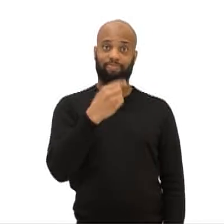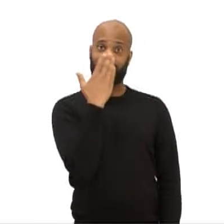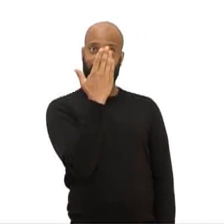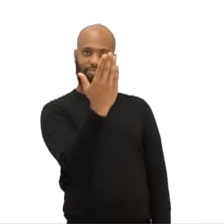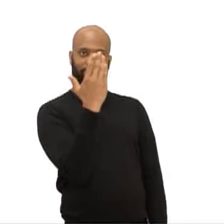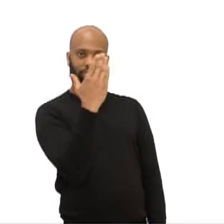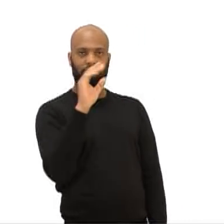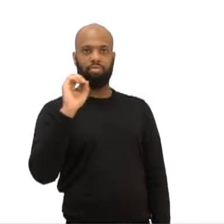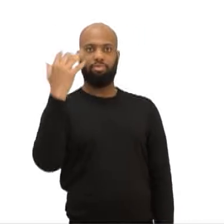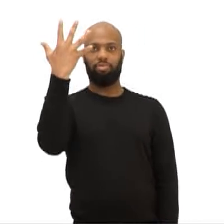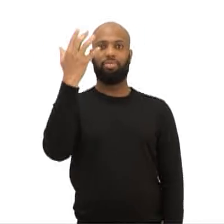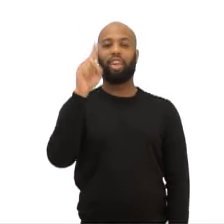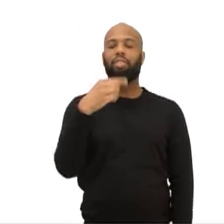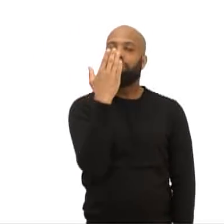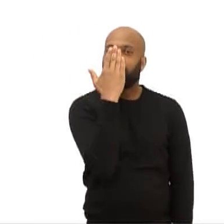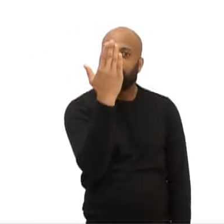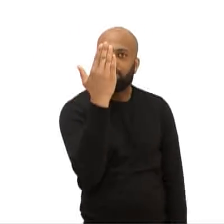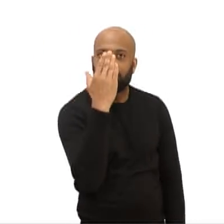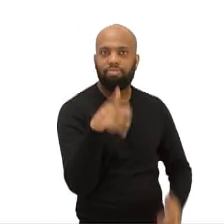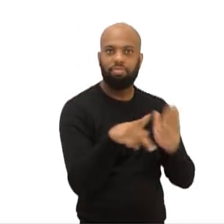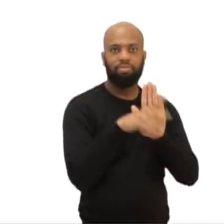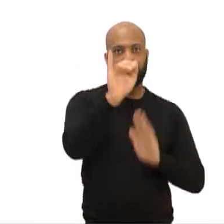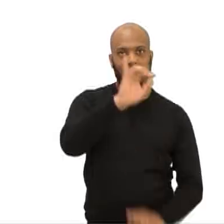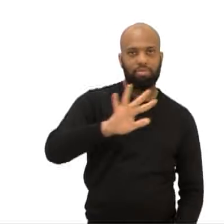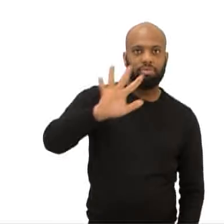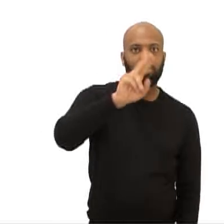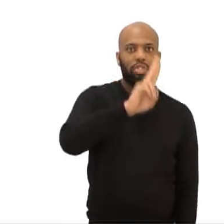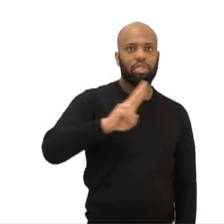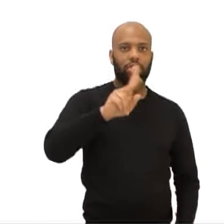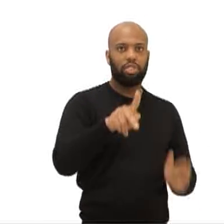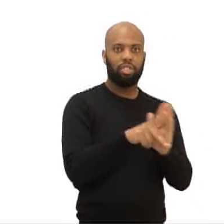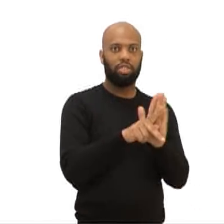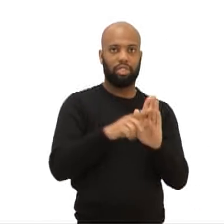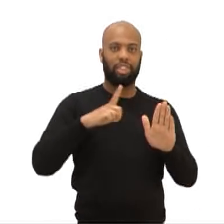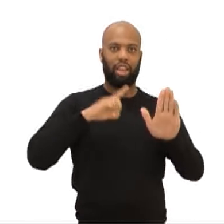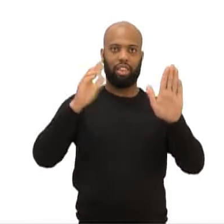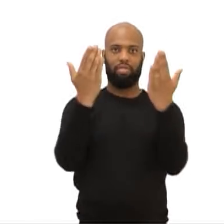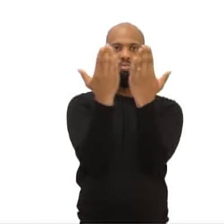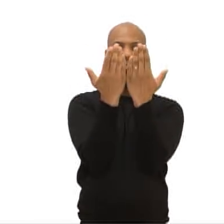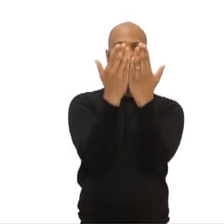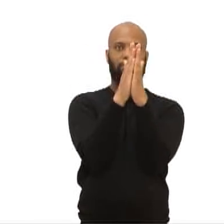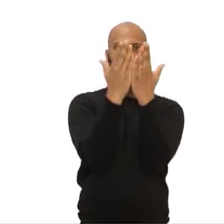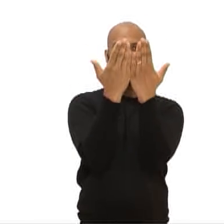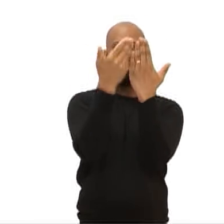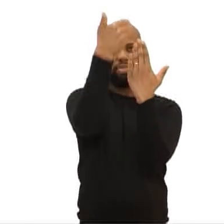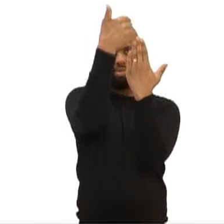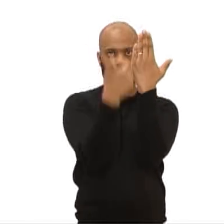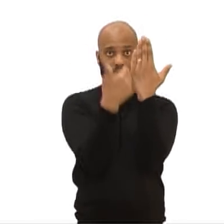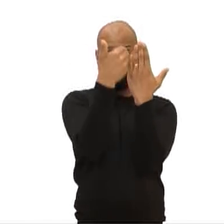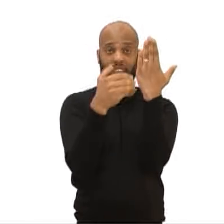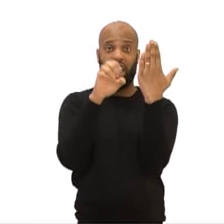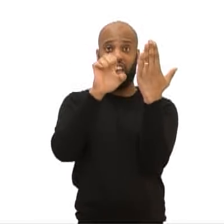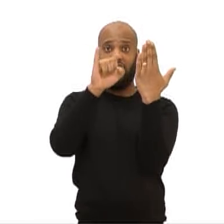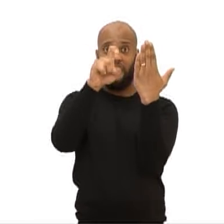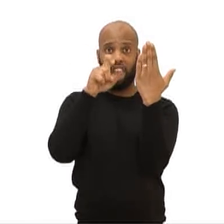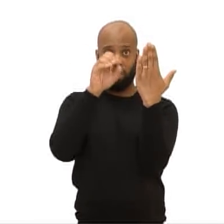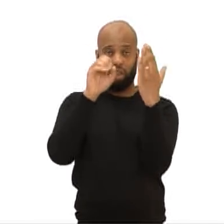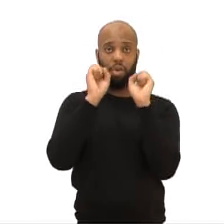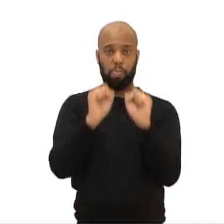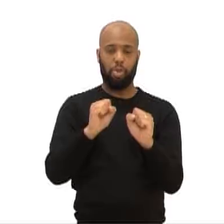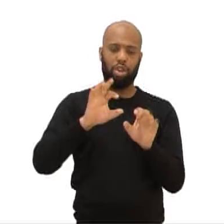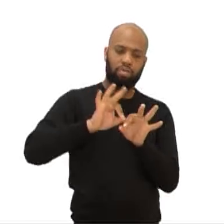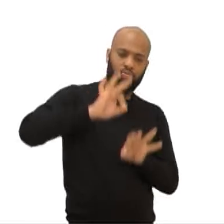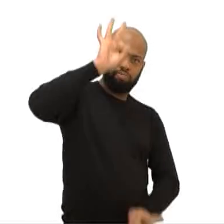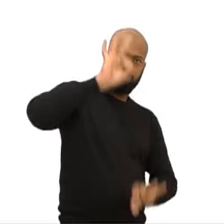reflexo, um espelhamento da imagem através de um eixo de simetria. Esse eixo de simetria pode ser uma